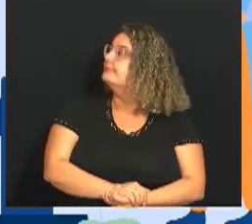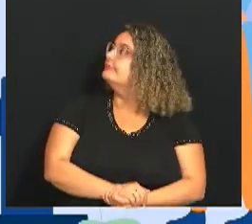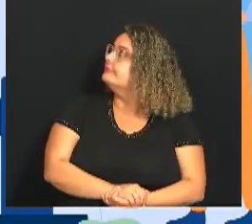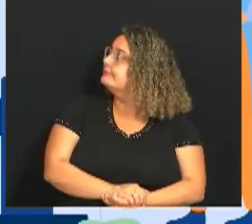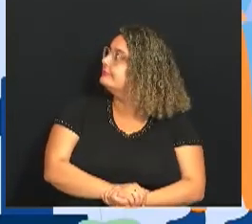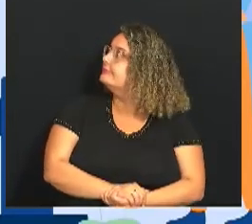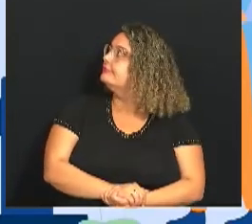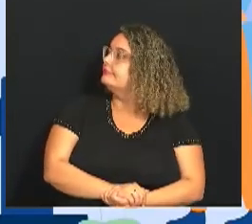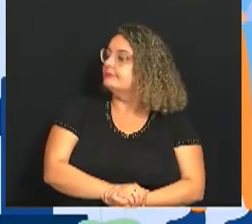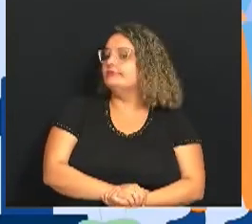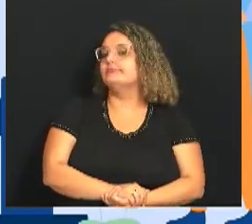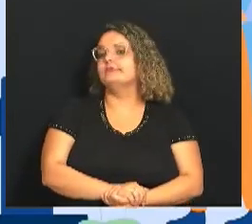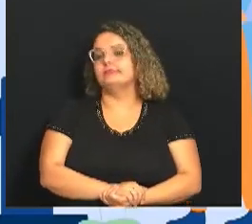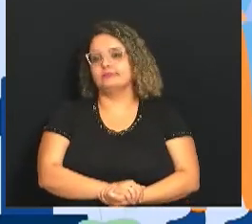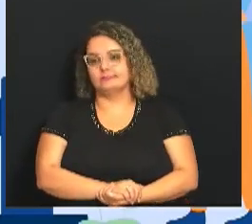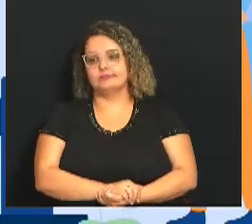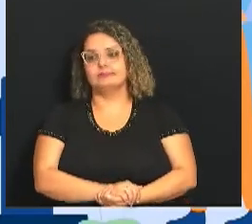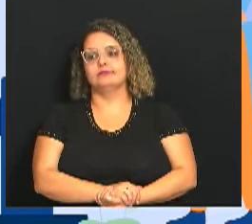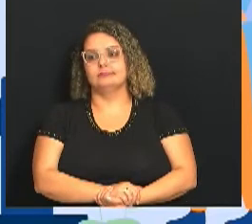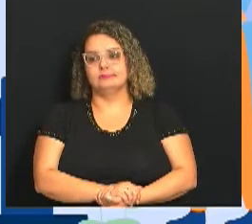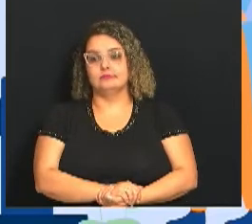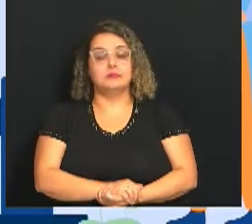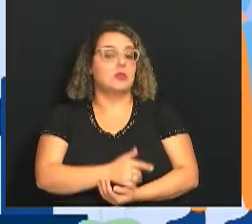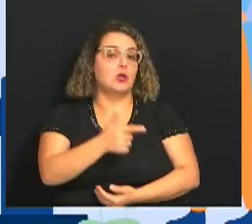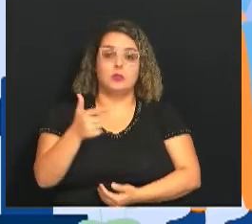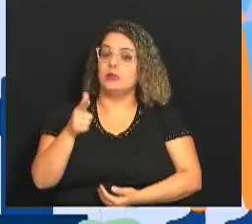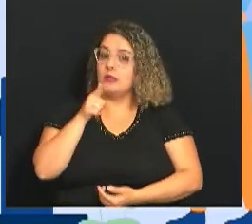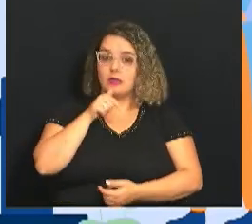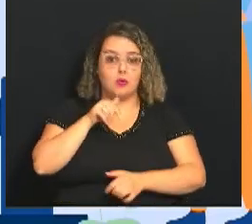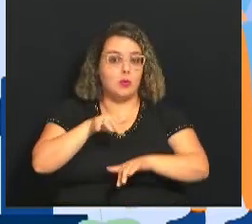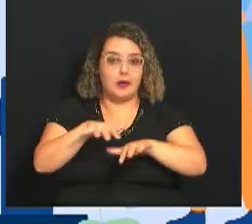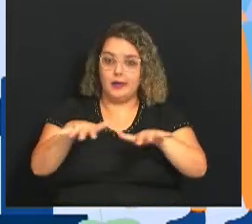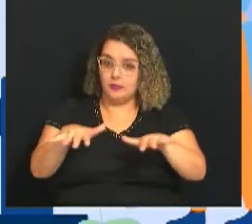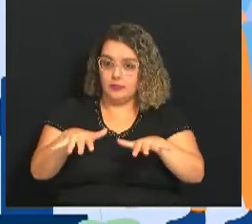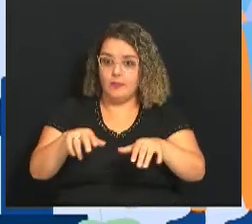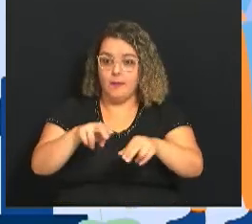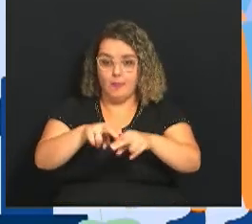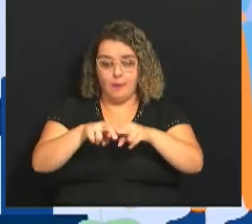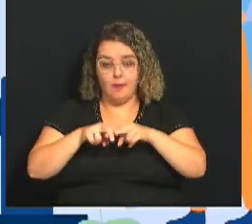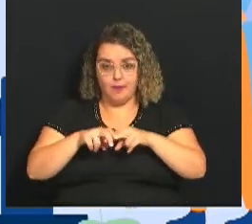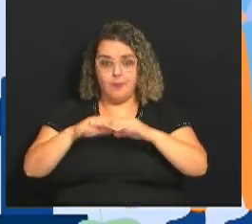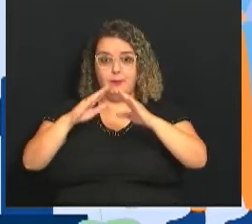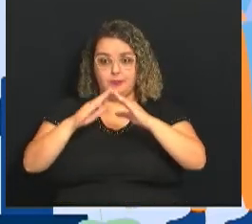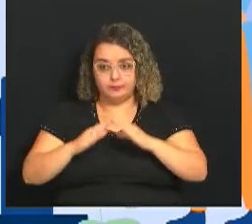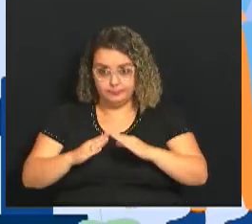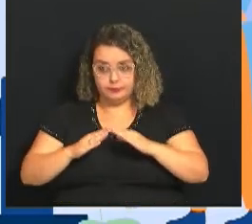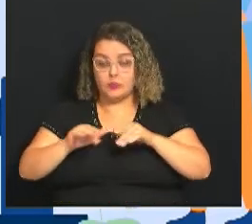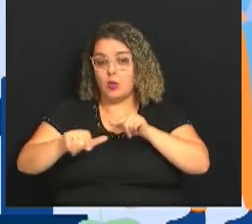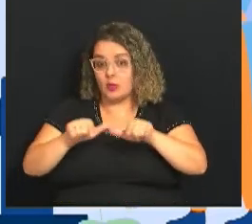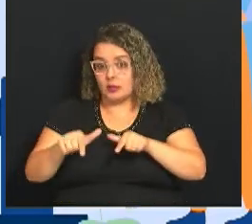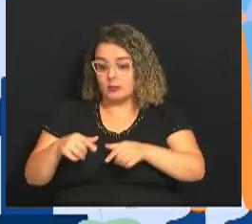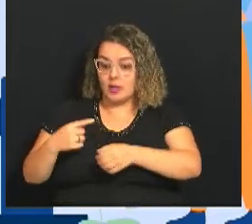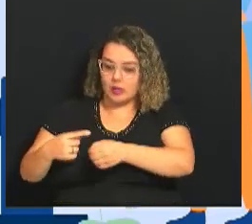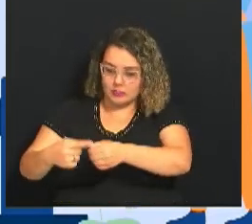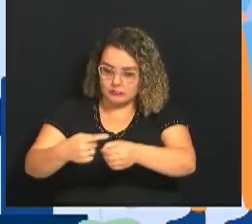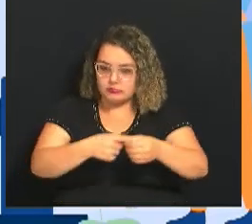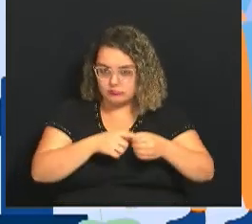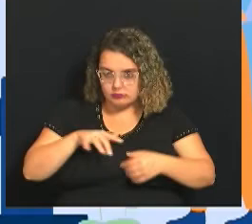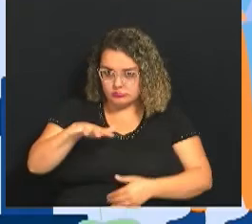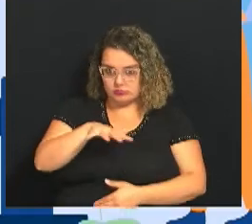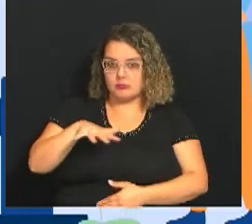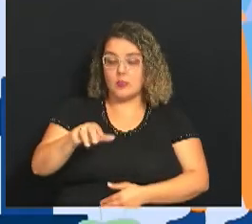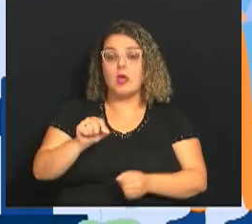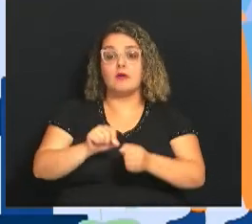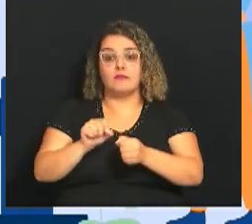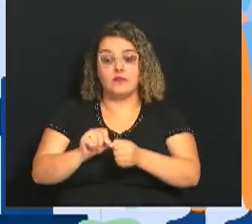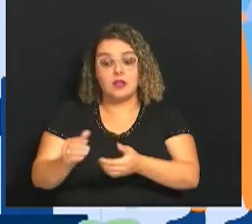Novo Barão Geraldo ficarão sem água, por isso você que mora ou também que trabalha nessa região, faça a reserva